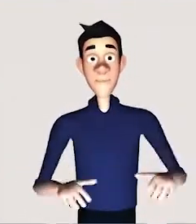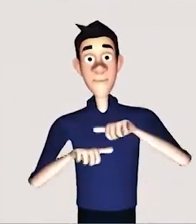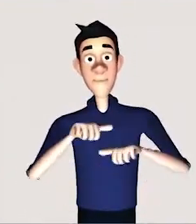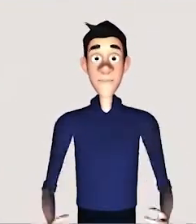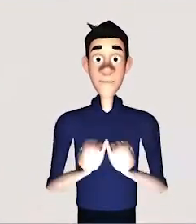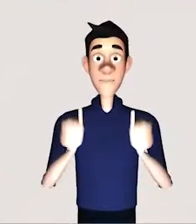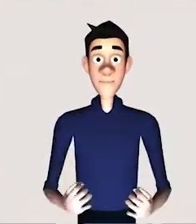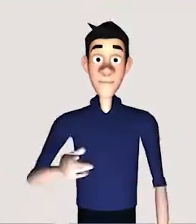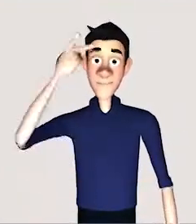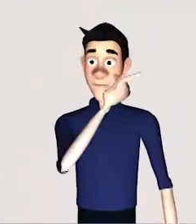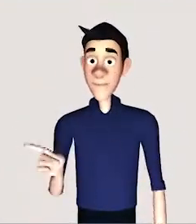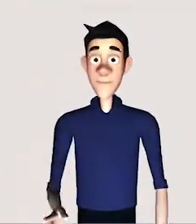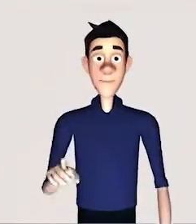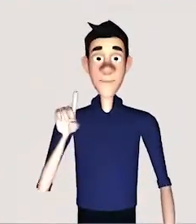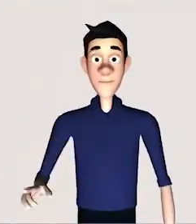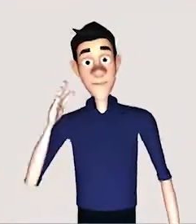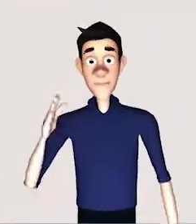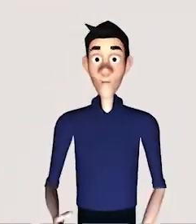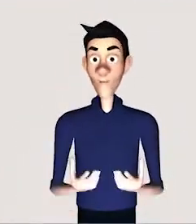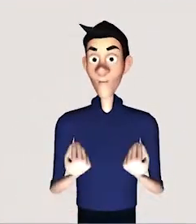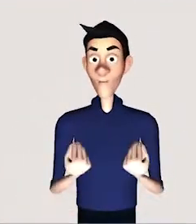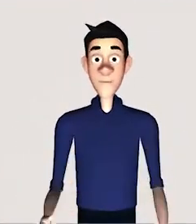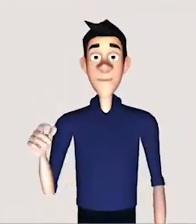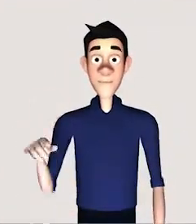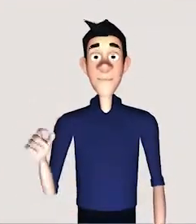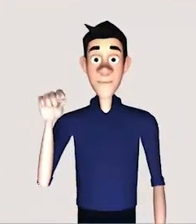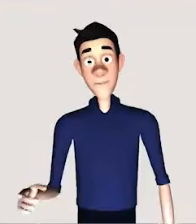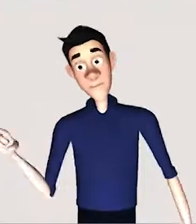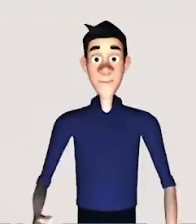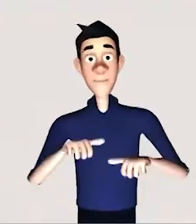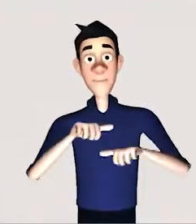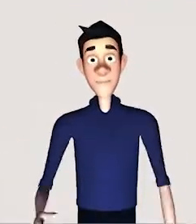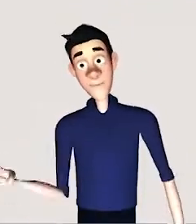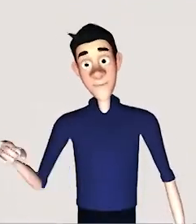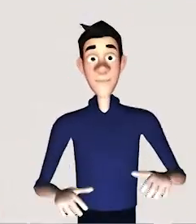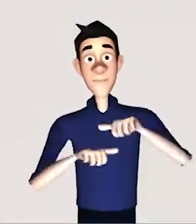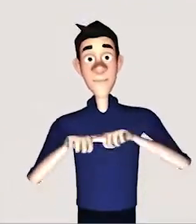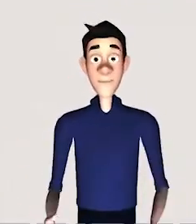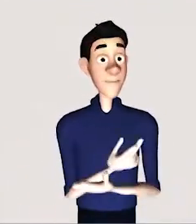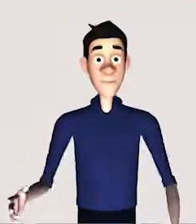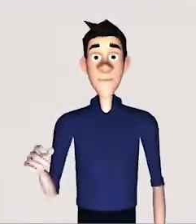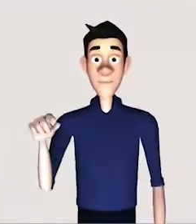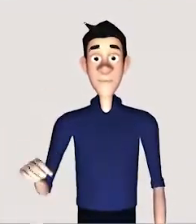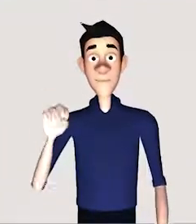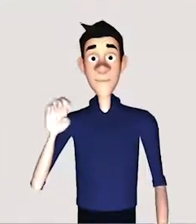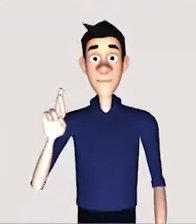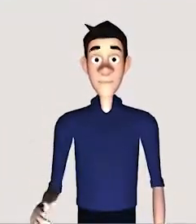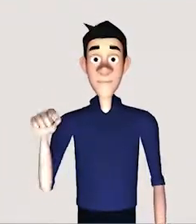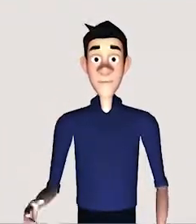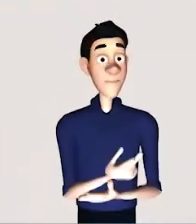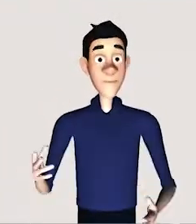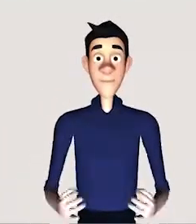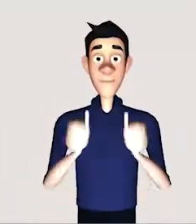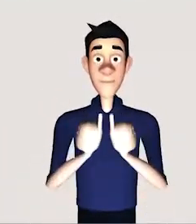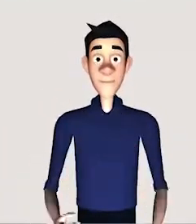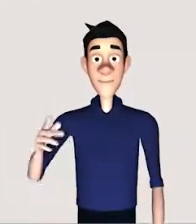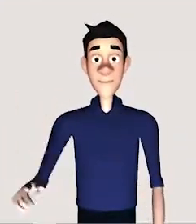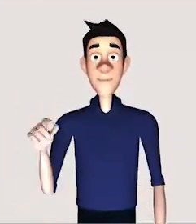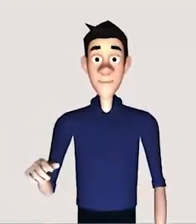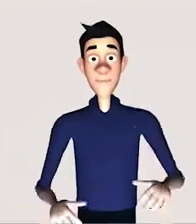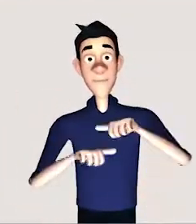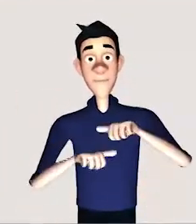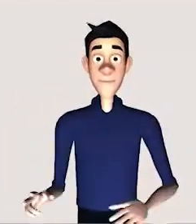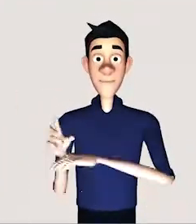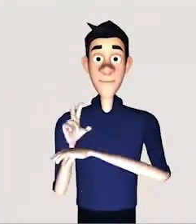entrada, para que a exposição fosse totalmente alterada. De repente, um visitante que se identifica com um item